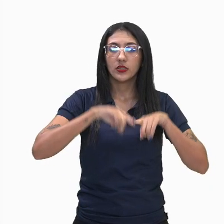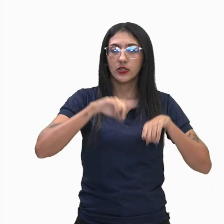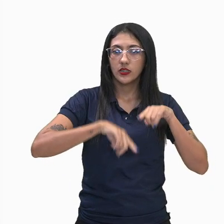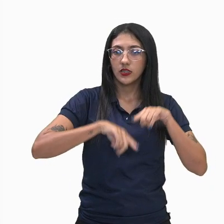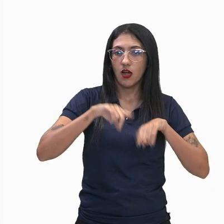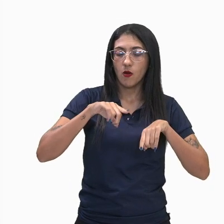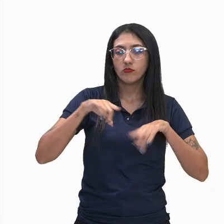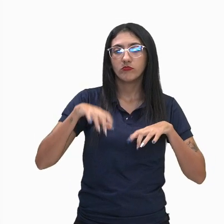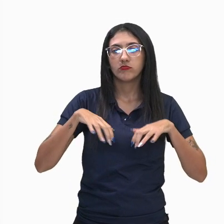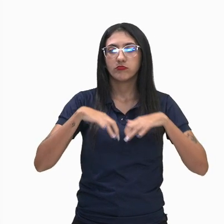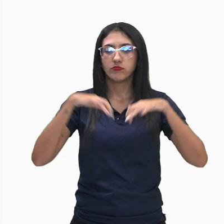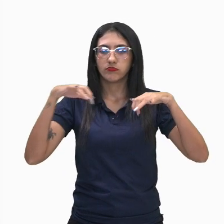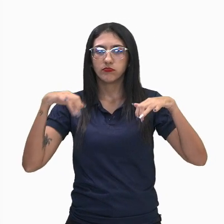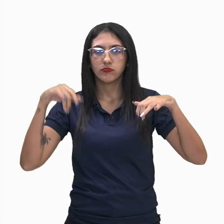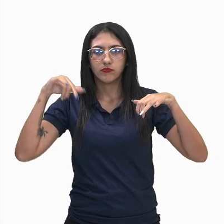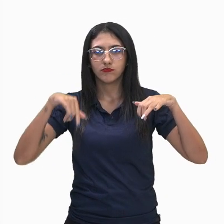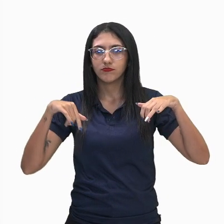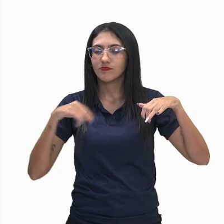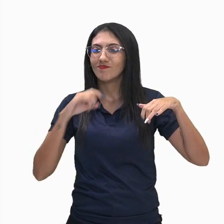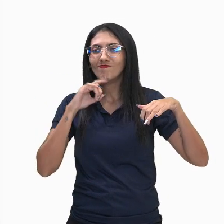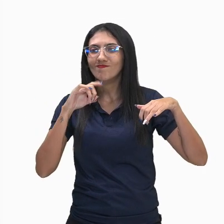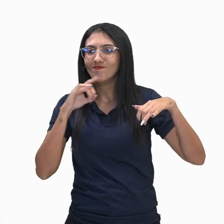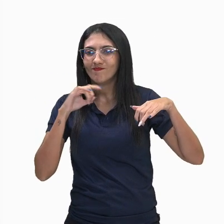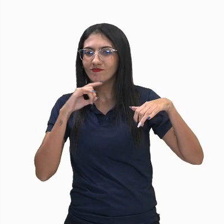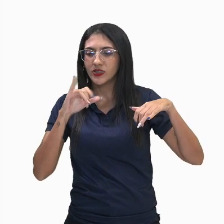e fontes imateriais.